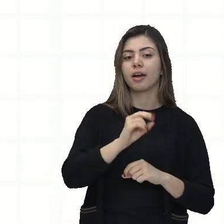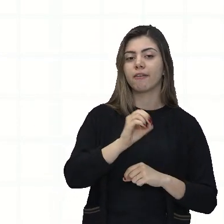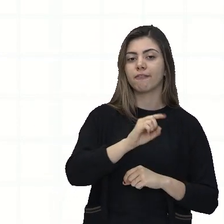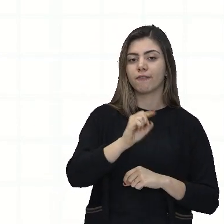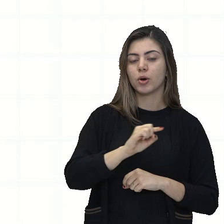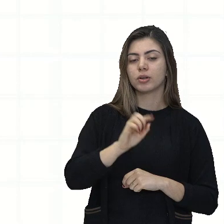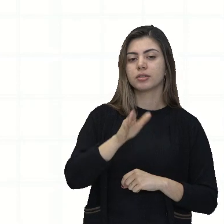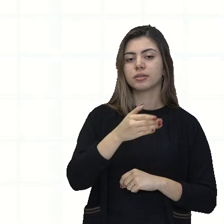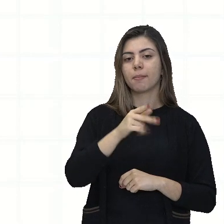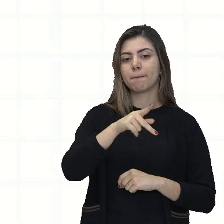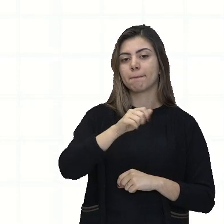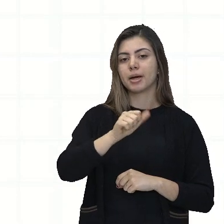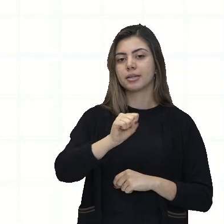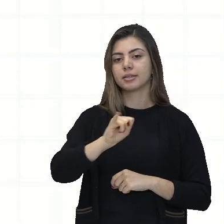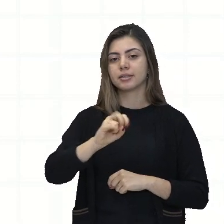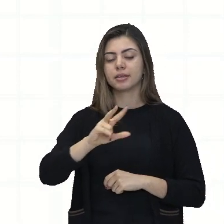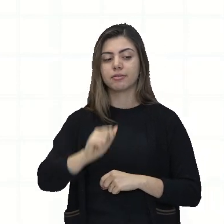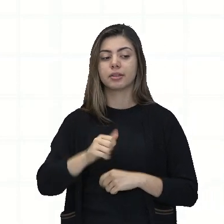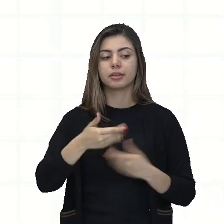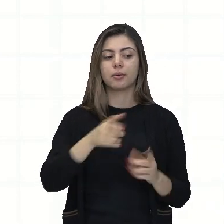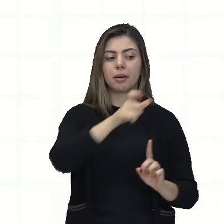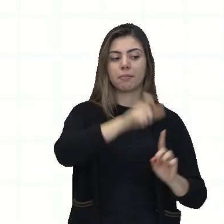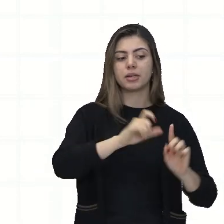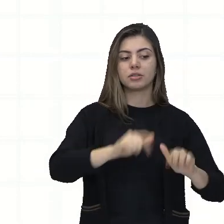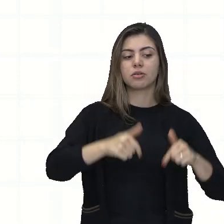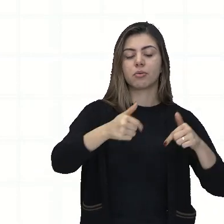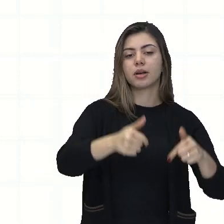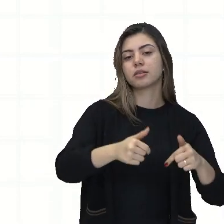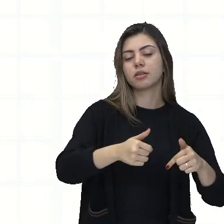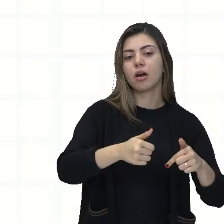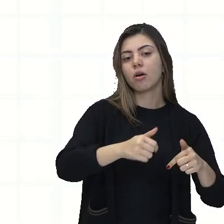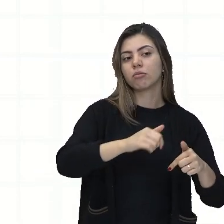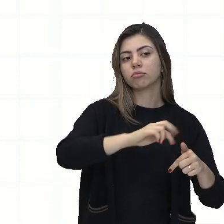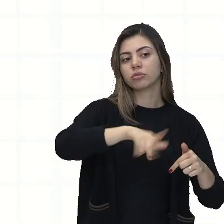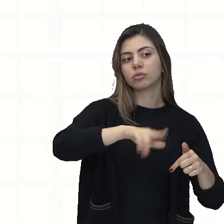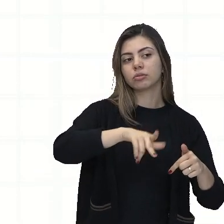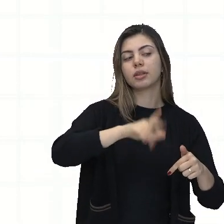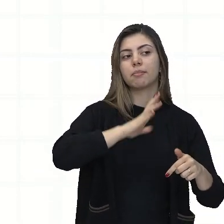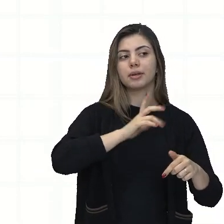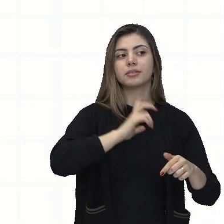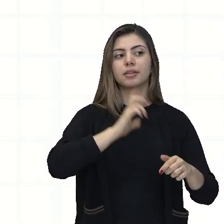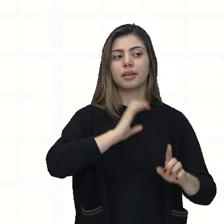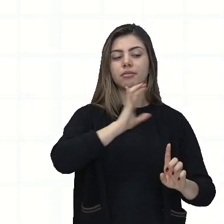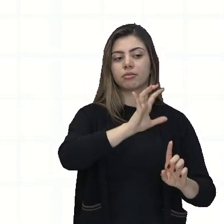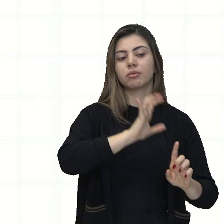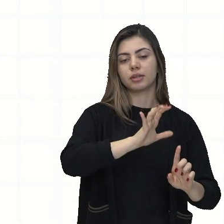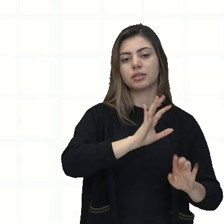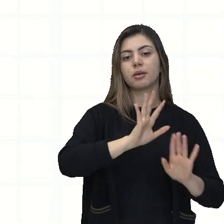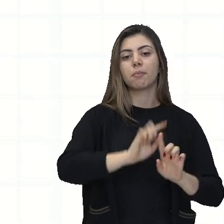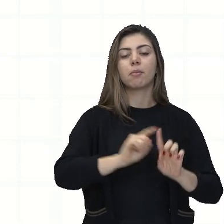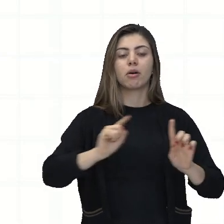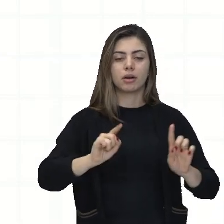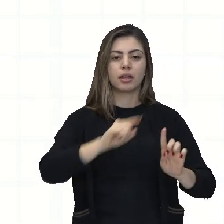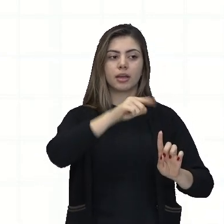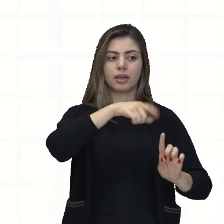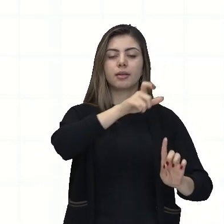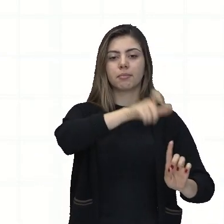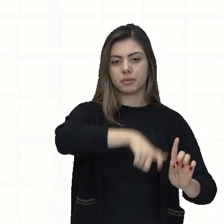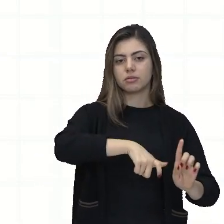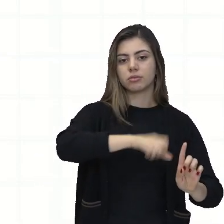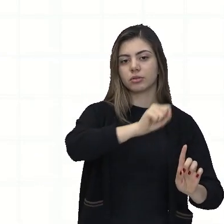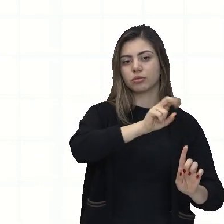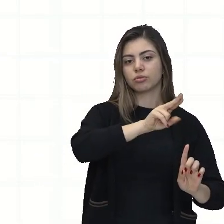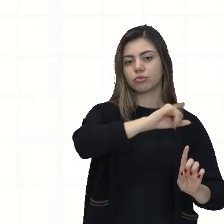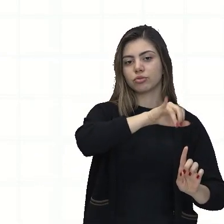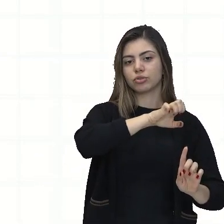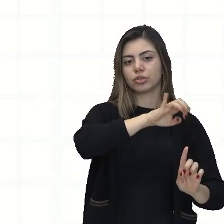que o meu sujeito não é quem executa a ação. Ele recebe a ação, mas ainda assim ele está na posição de sujeito. Aqui